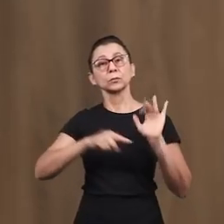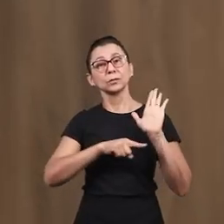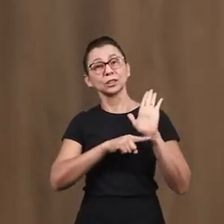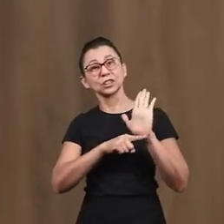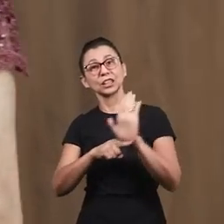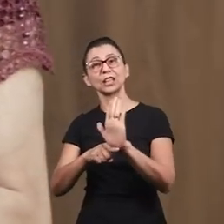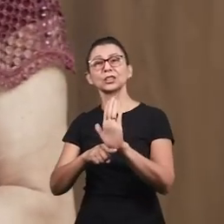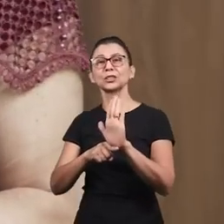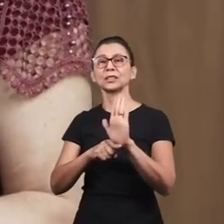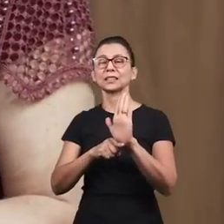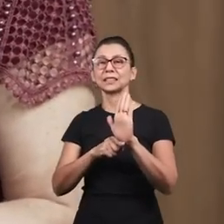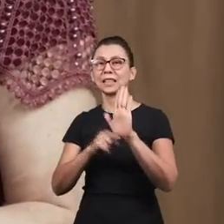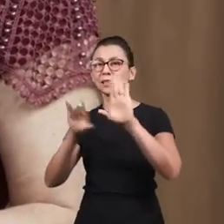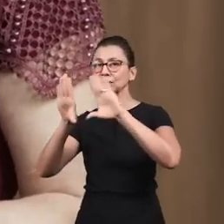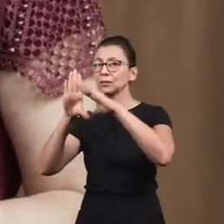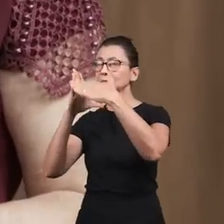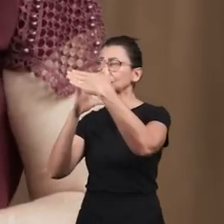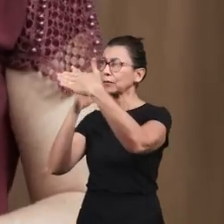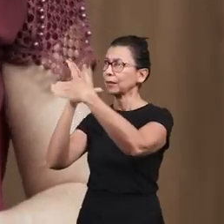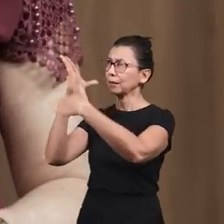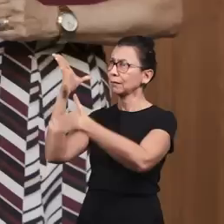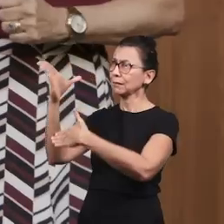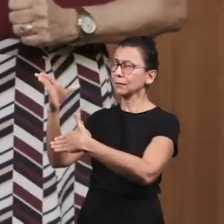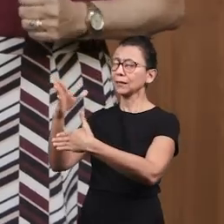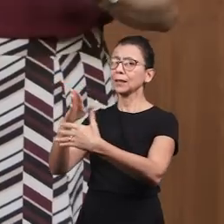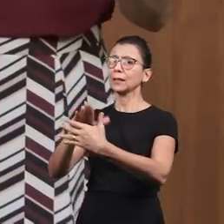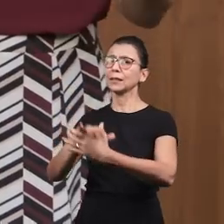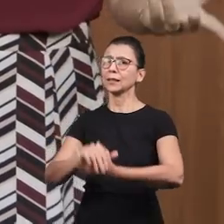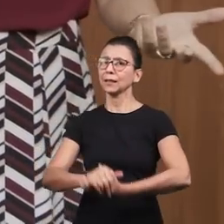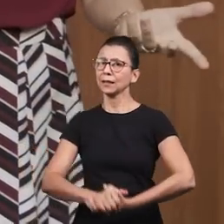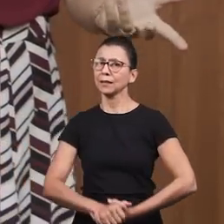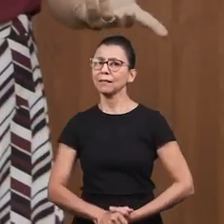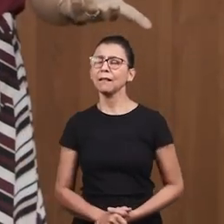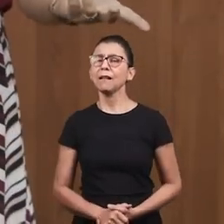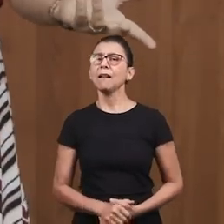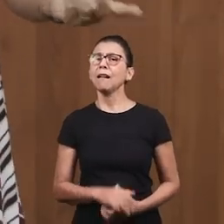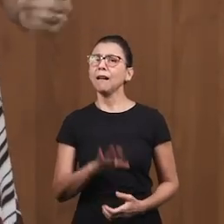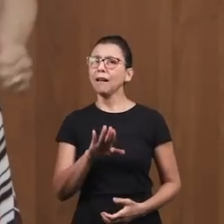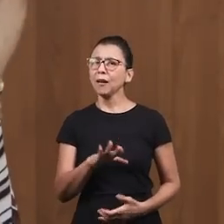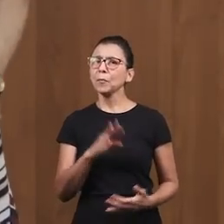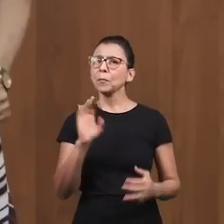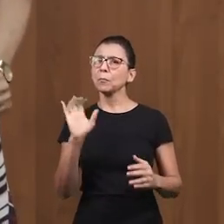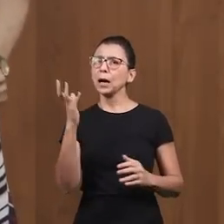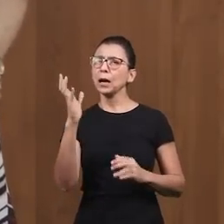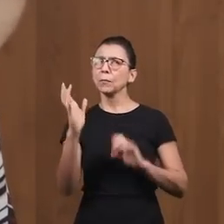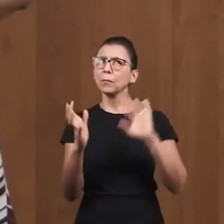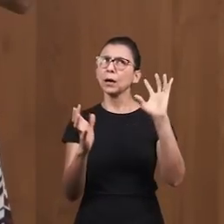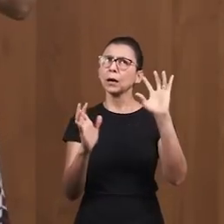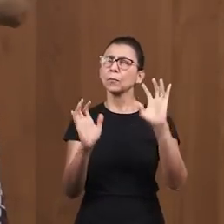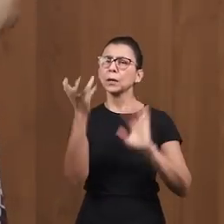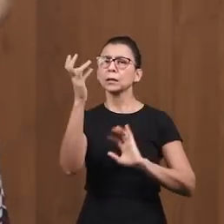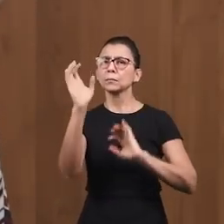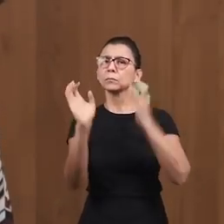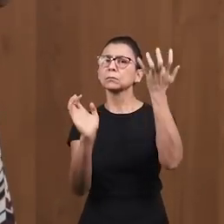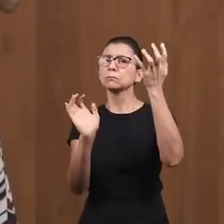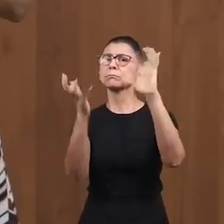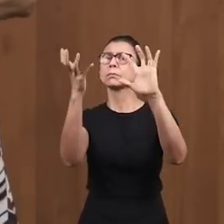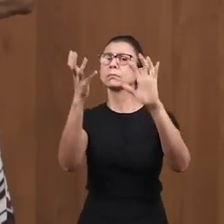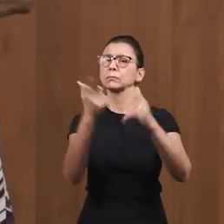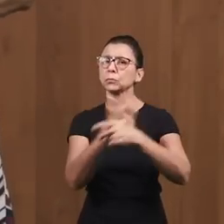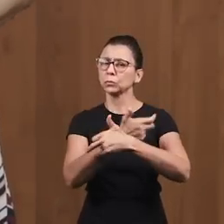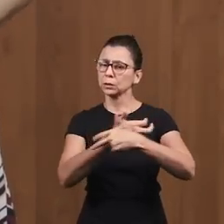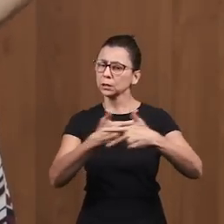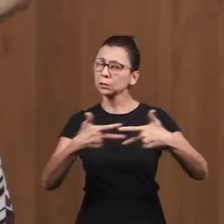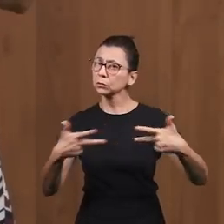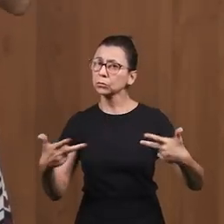o final. Mas muitas coisas acontecem no meio do caminho. No meio dessa